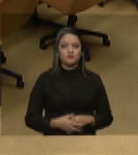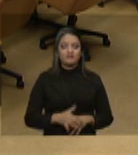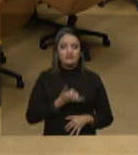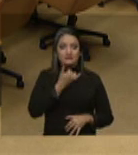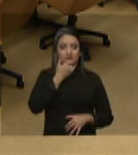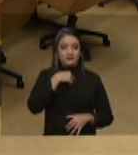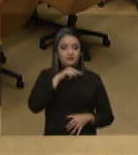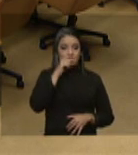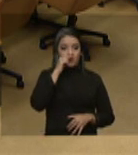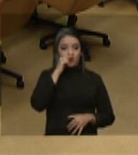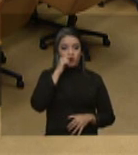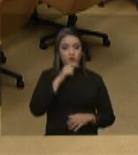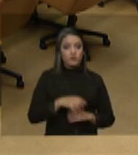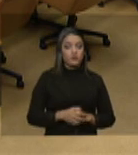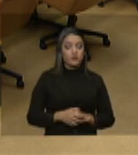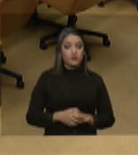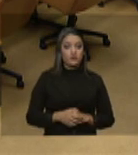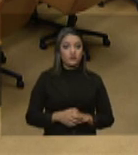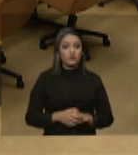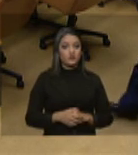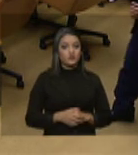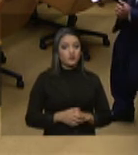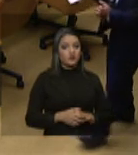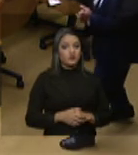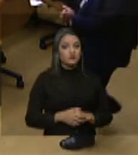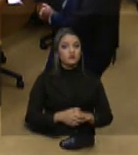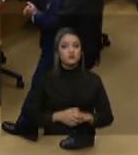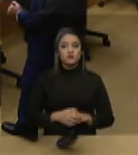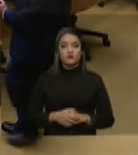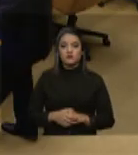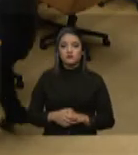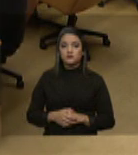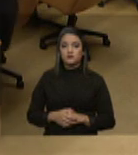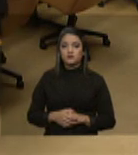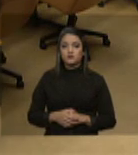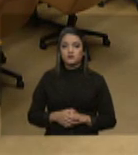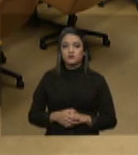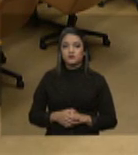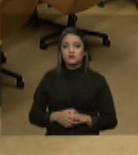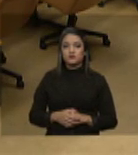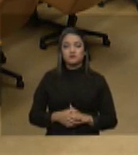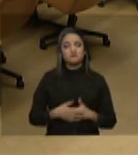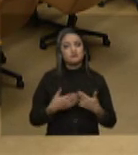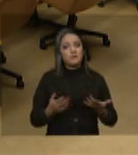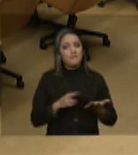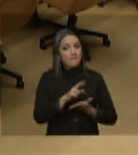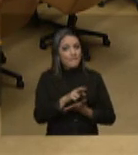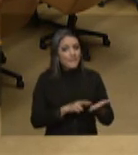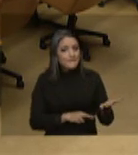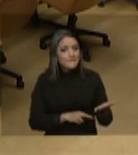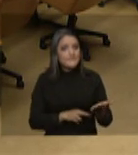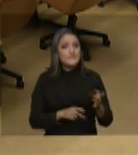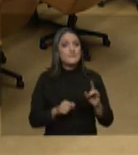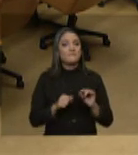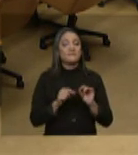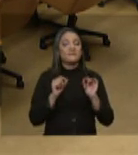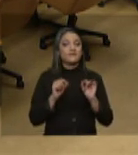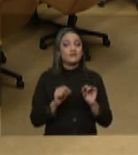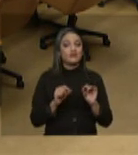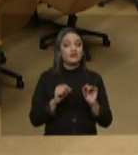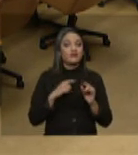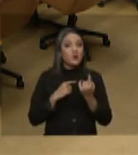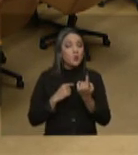ao contrário a intervenção dominante misto relator é acabou como matando o único